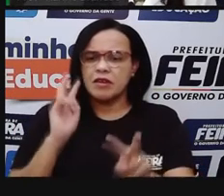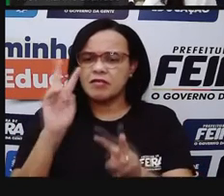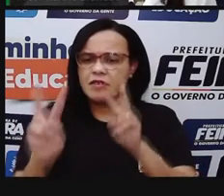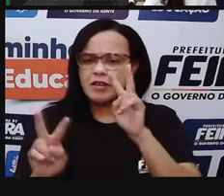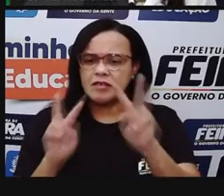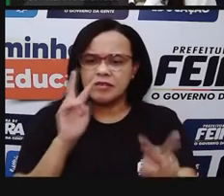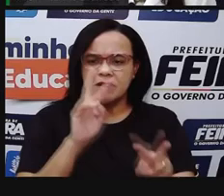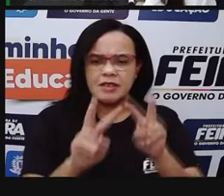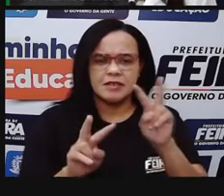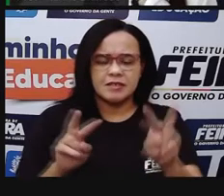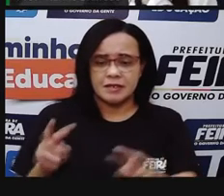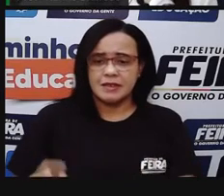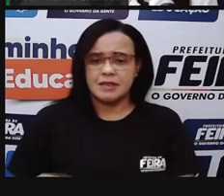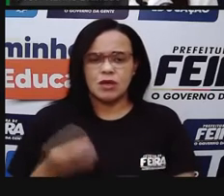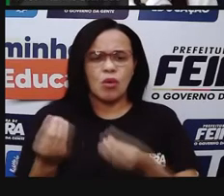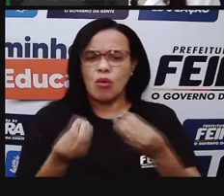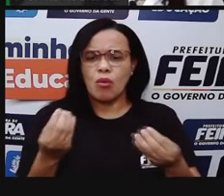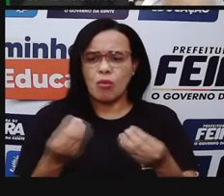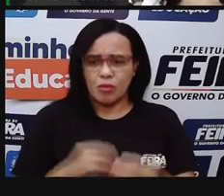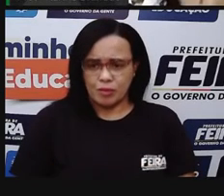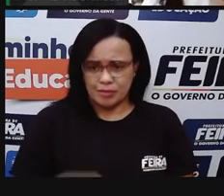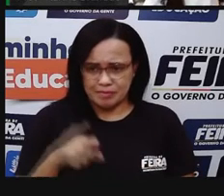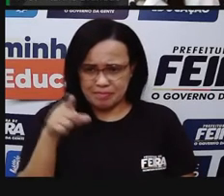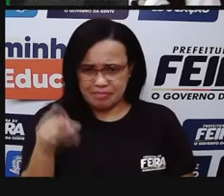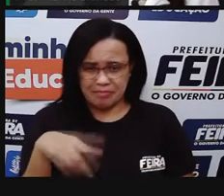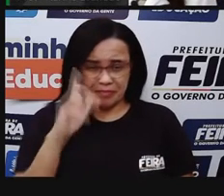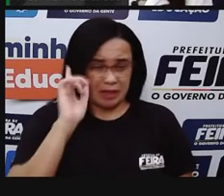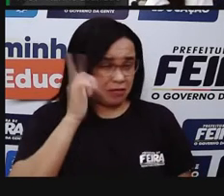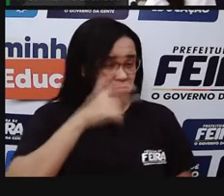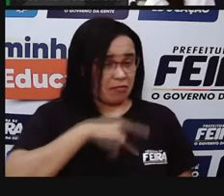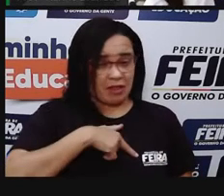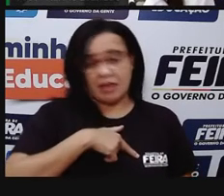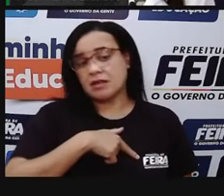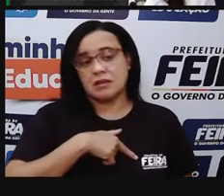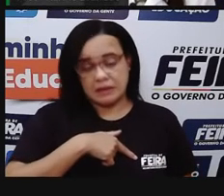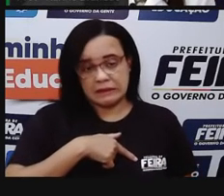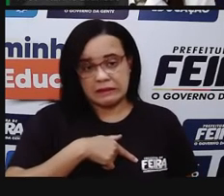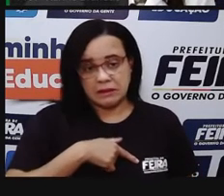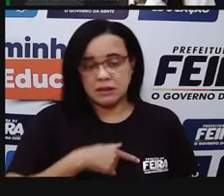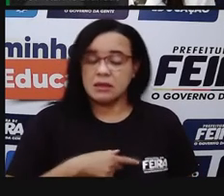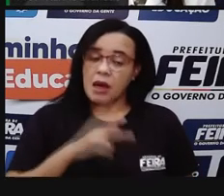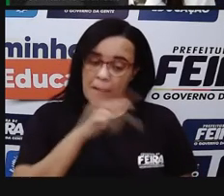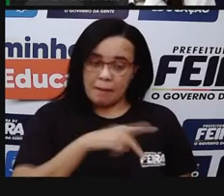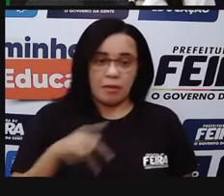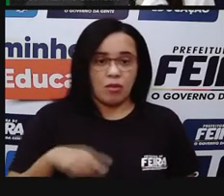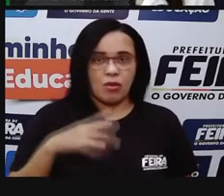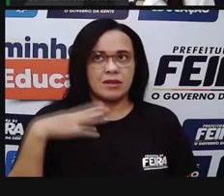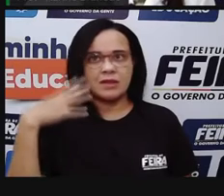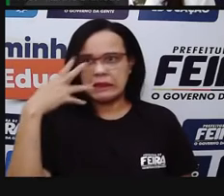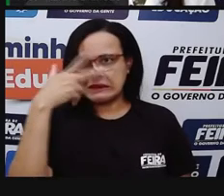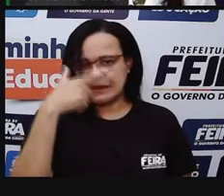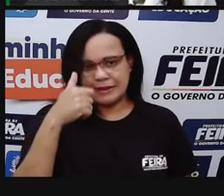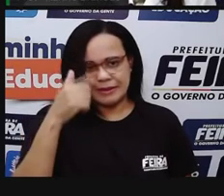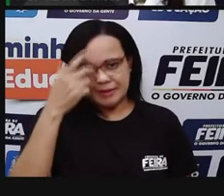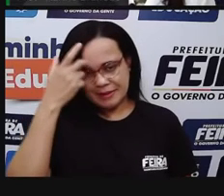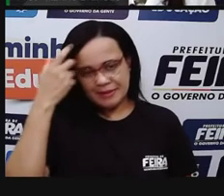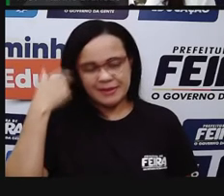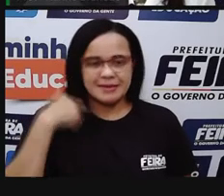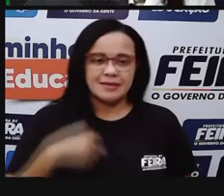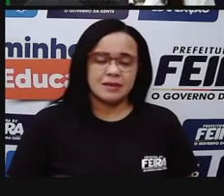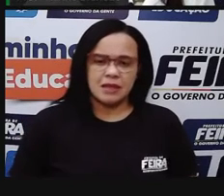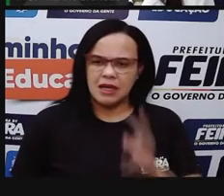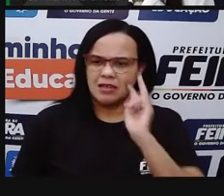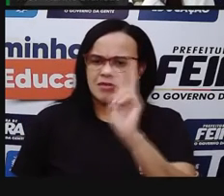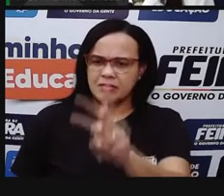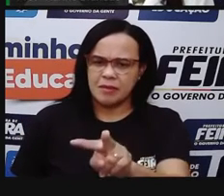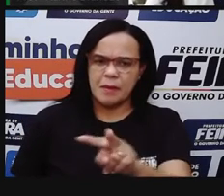morcego. Eita, Pro, acho tão feio. A Pro acha uma coisa mais linda os morcegos. Acho fofíssimos. E aí, será que